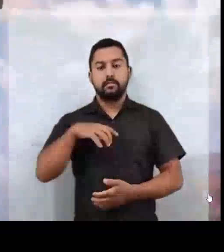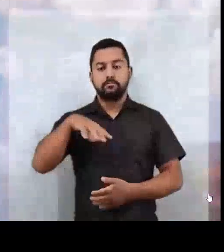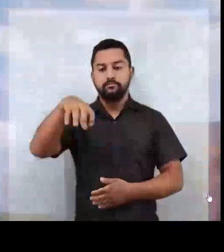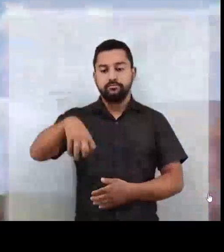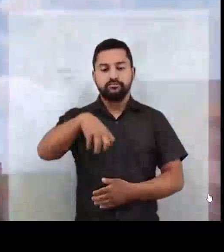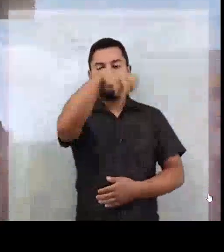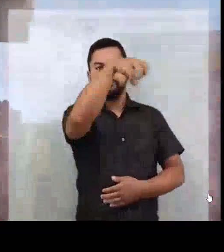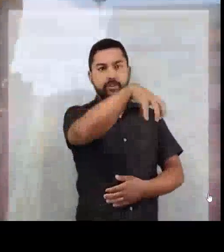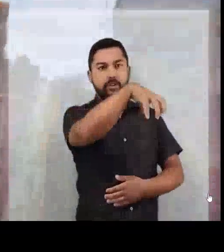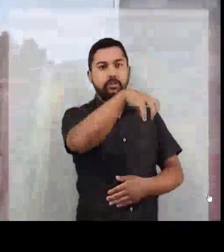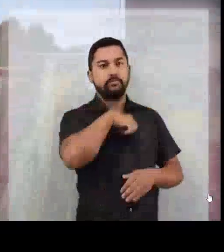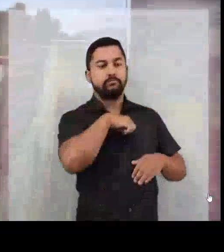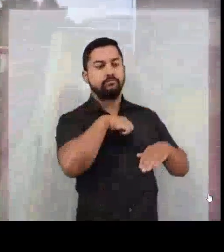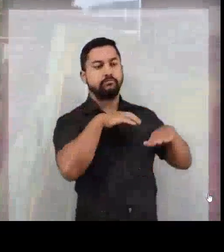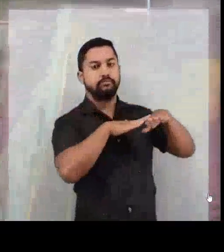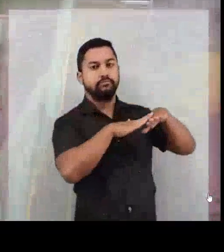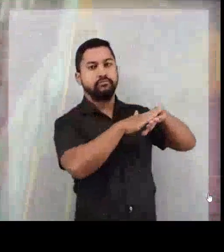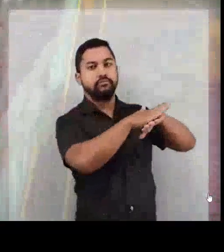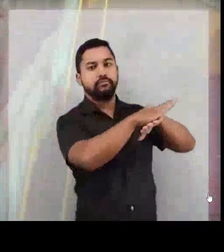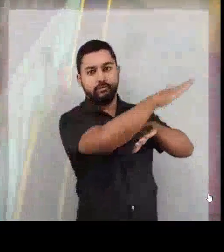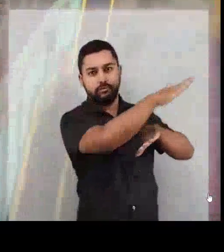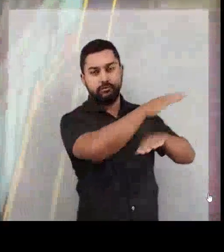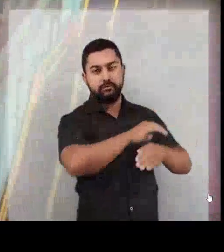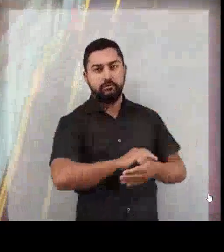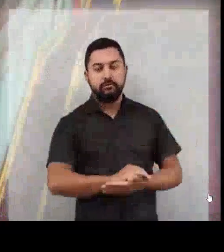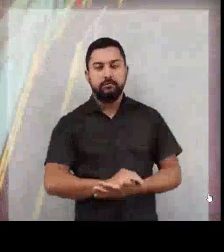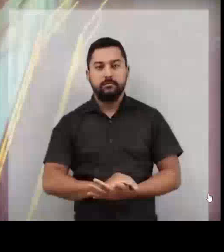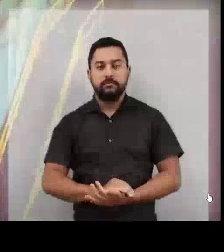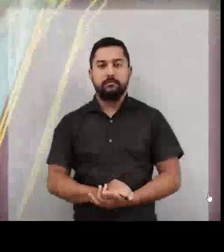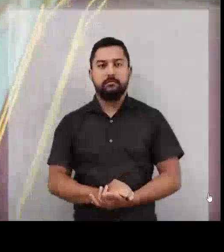e são colocadas sobre esteiras.